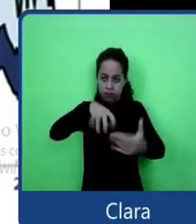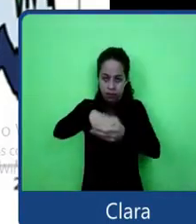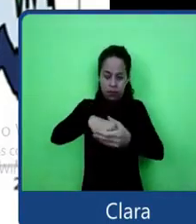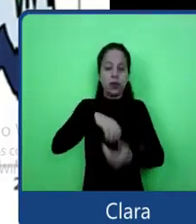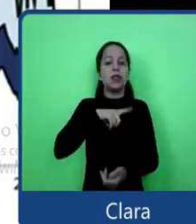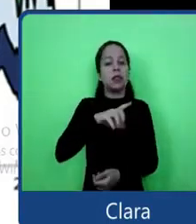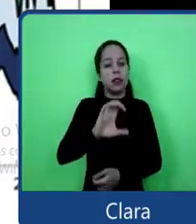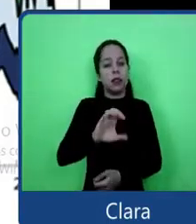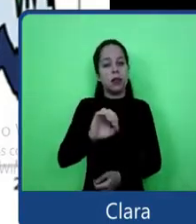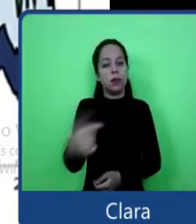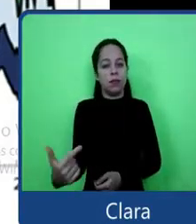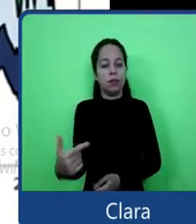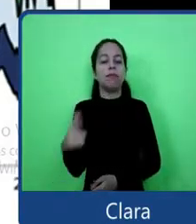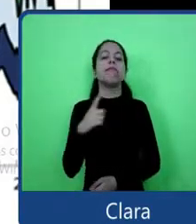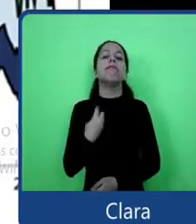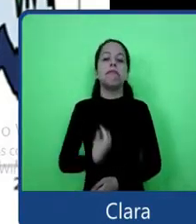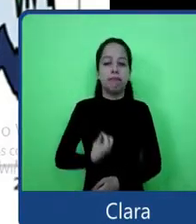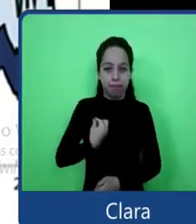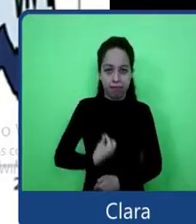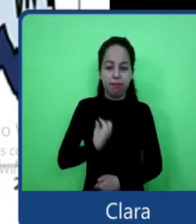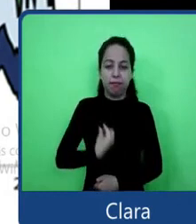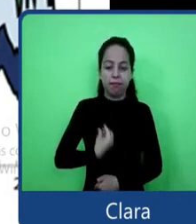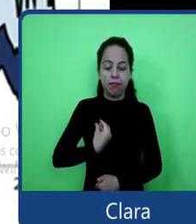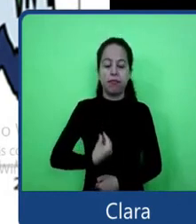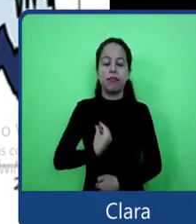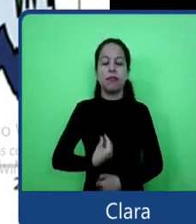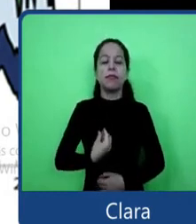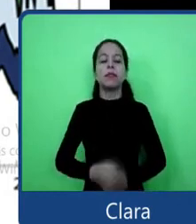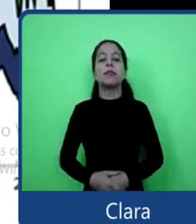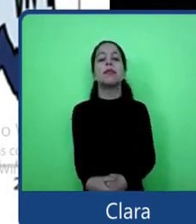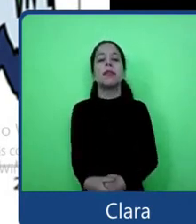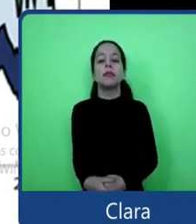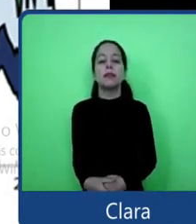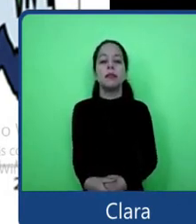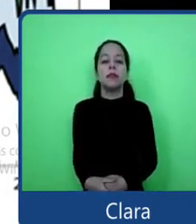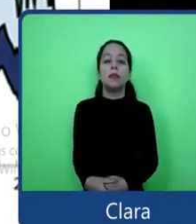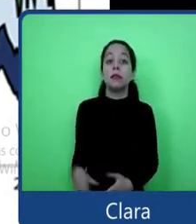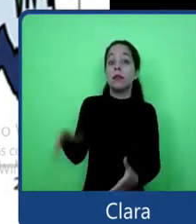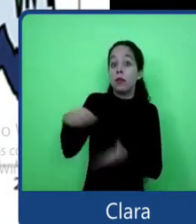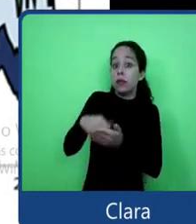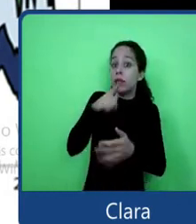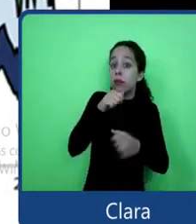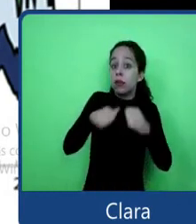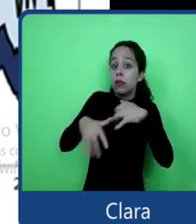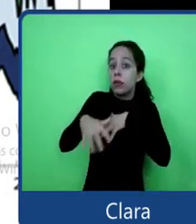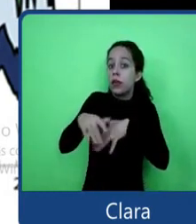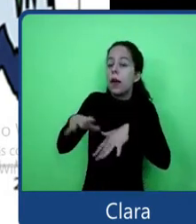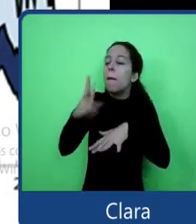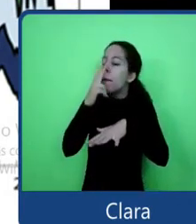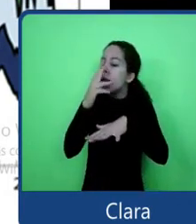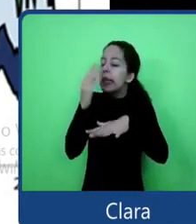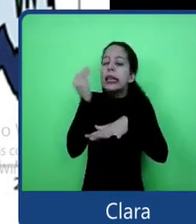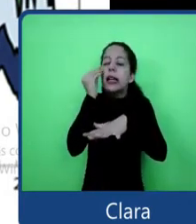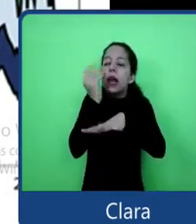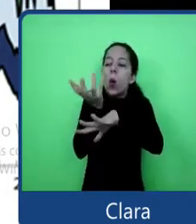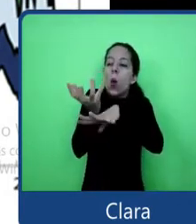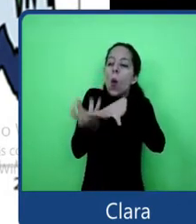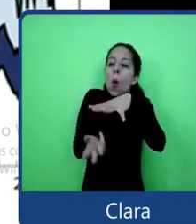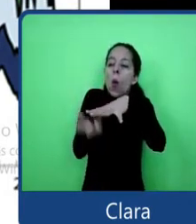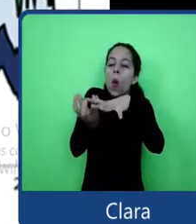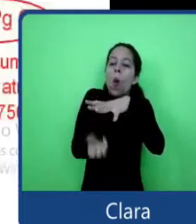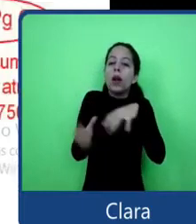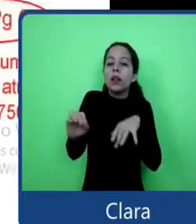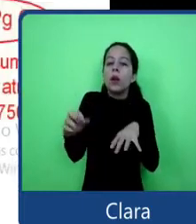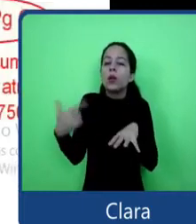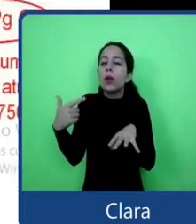o momento, retirando parte do CO2 que a gente está jogando na atmosfera, né? Então,